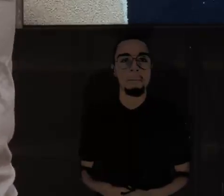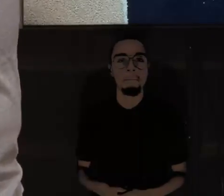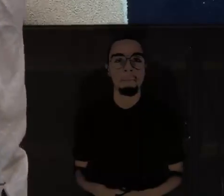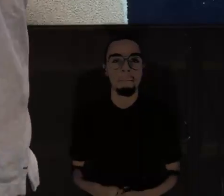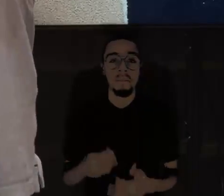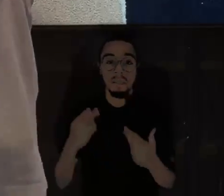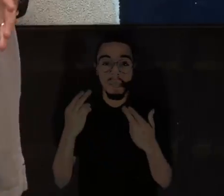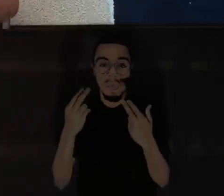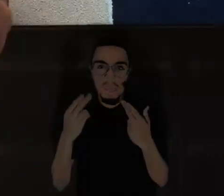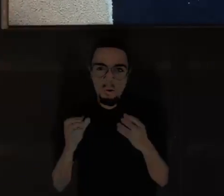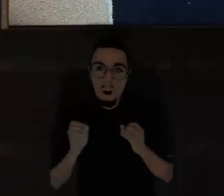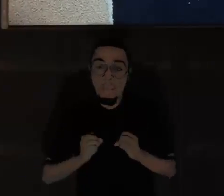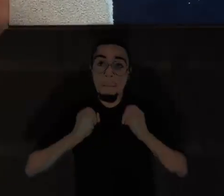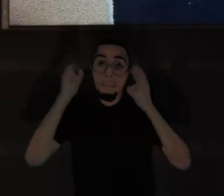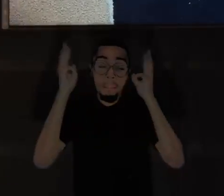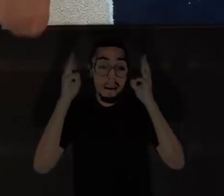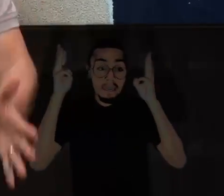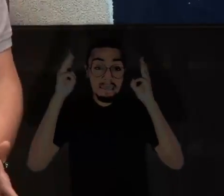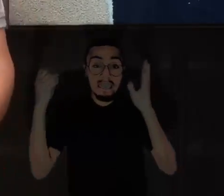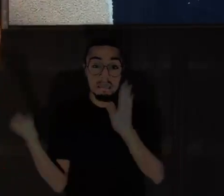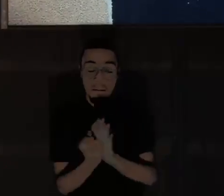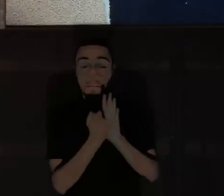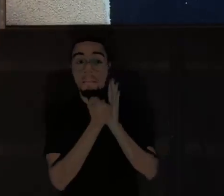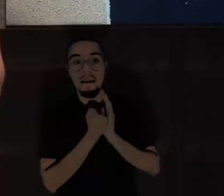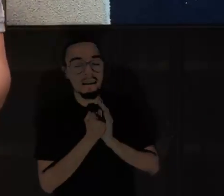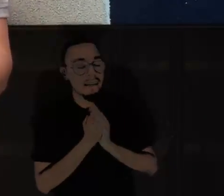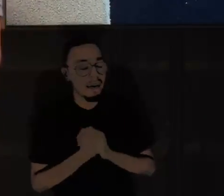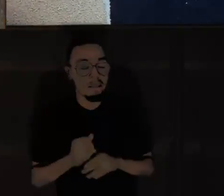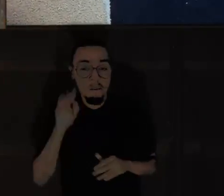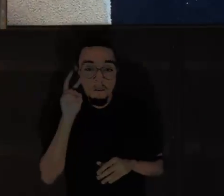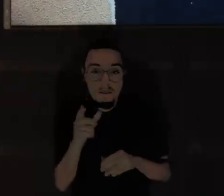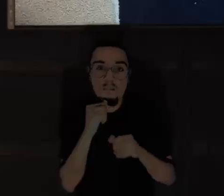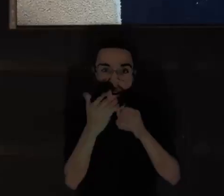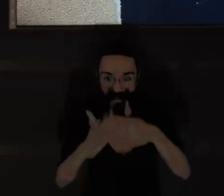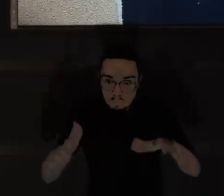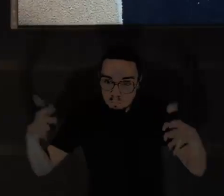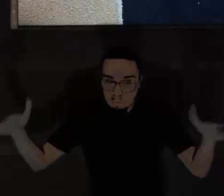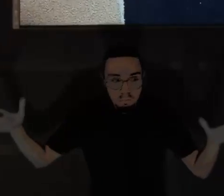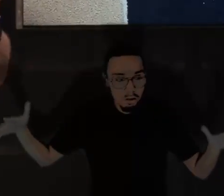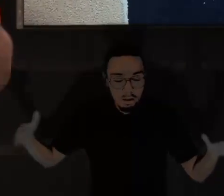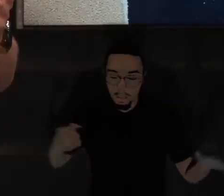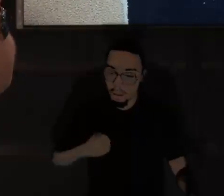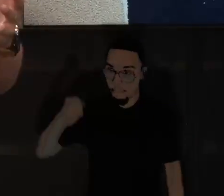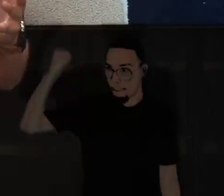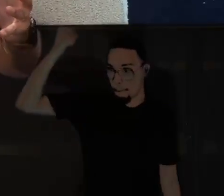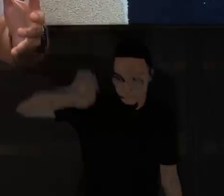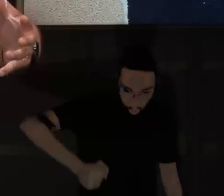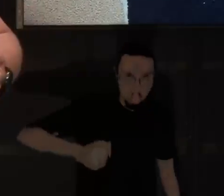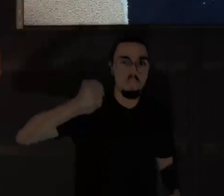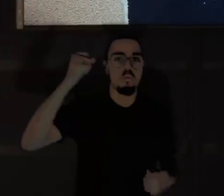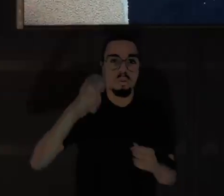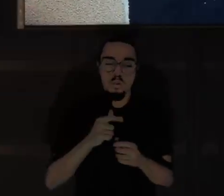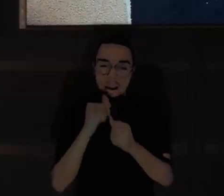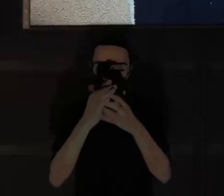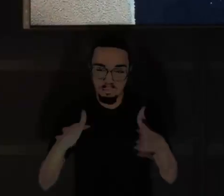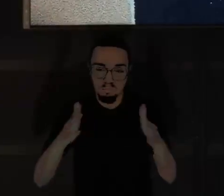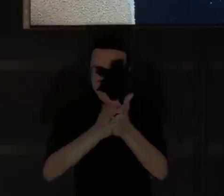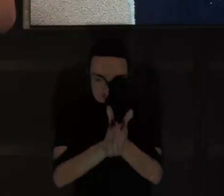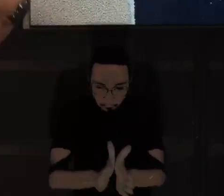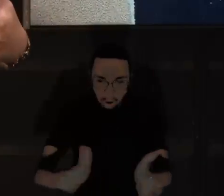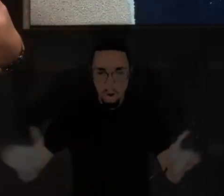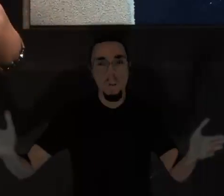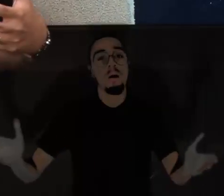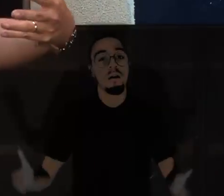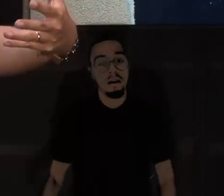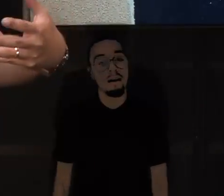Faraó vem atrás e há um mar e dizer: eu não vou enlouquecer, Deus vai fazer alguma coisa. Quais são as marcas que estão sendo apagadas, gente? Quais